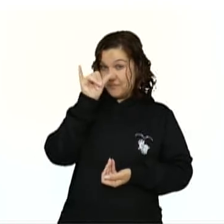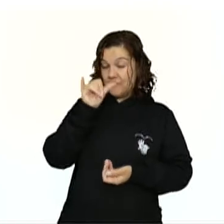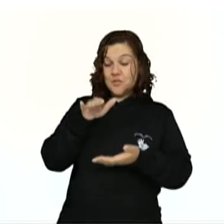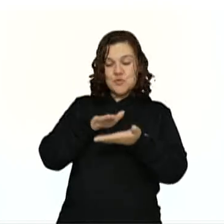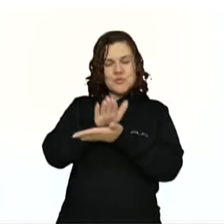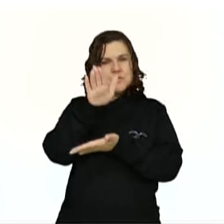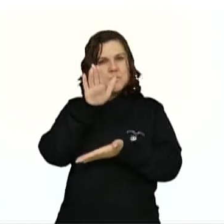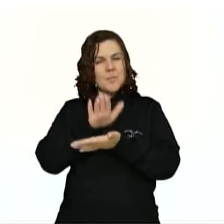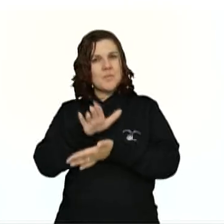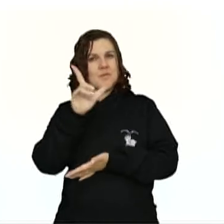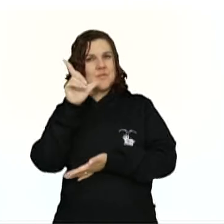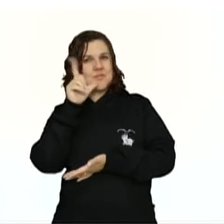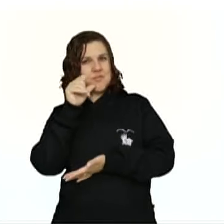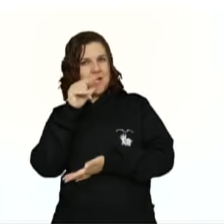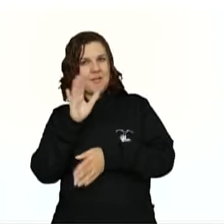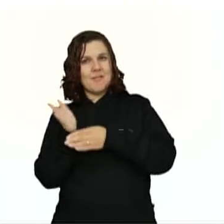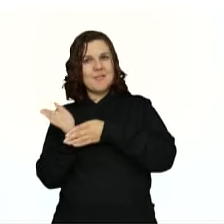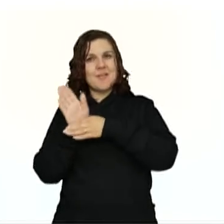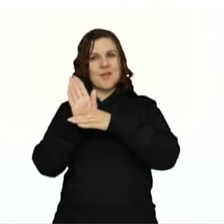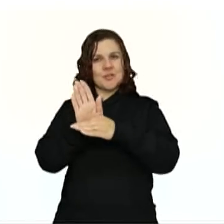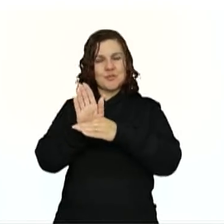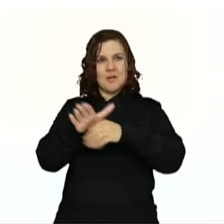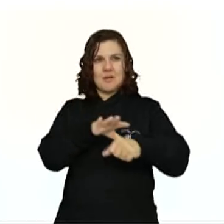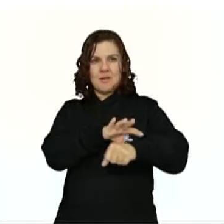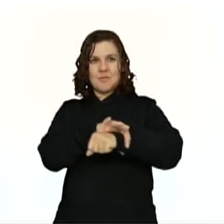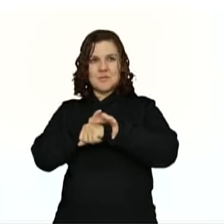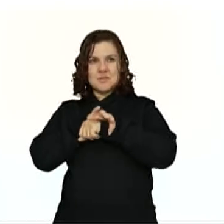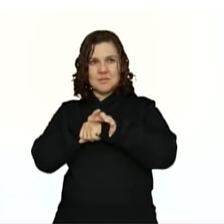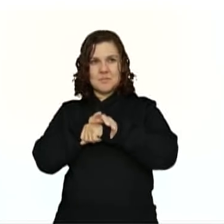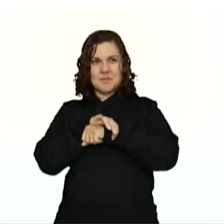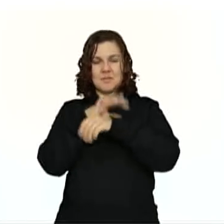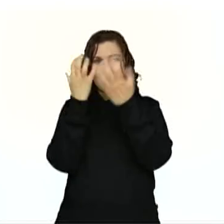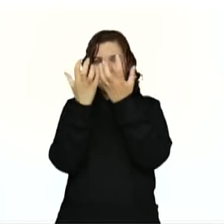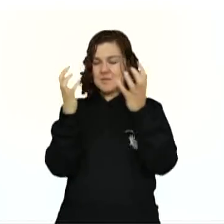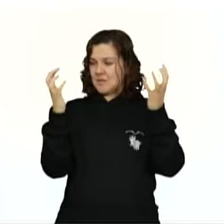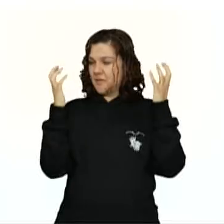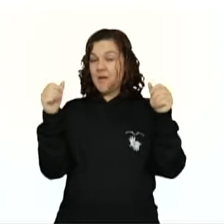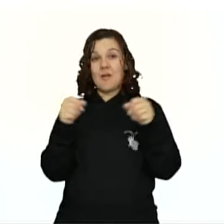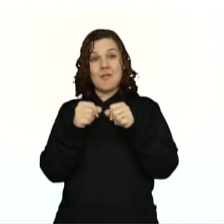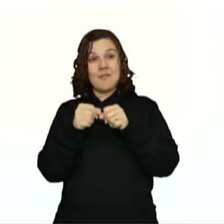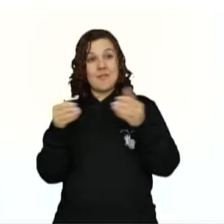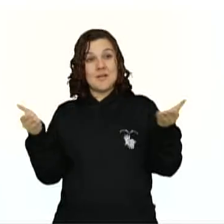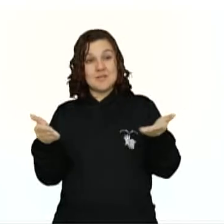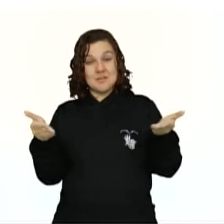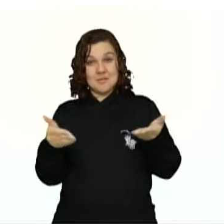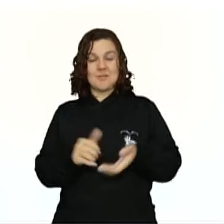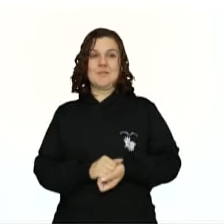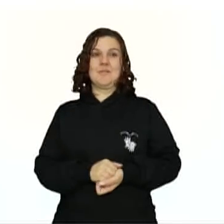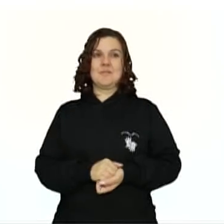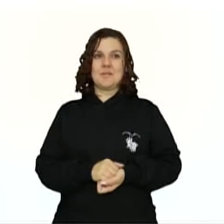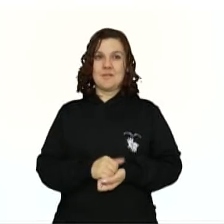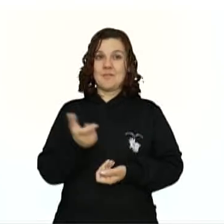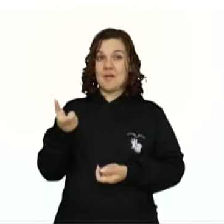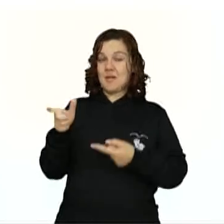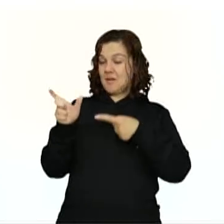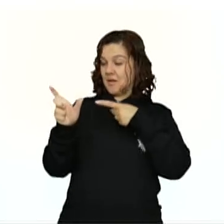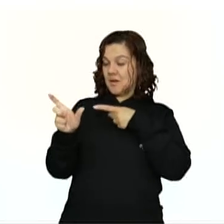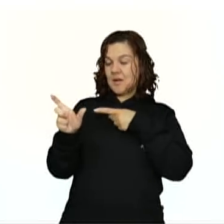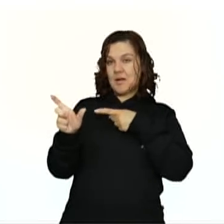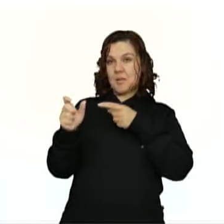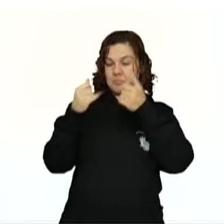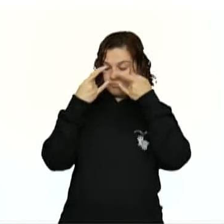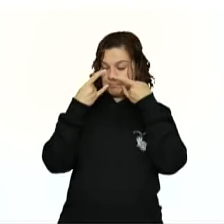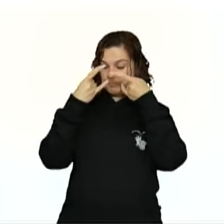Evite o desperdício de água e ajude a proteger os ecossistemas. Faça agora. A palavra